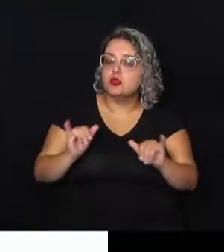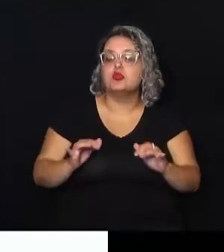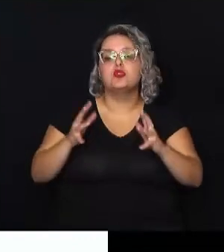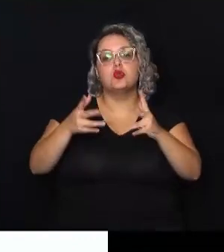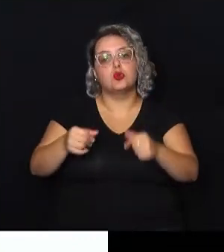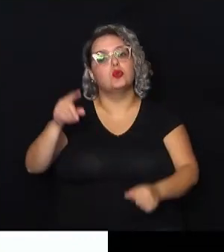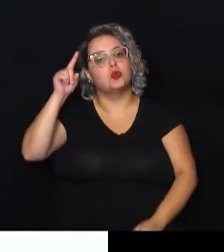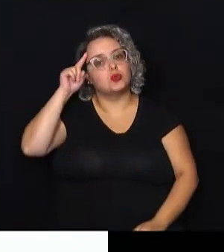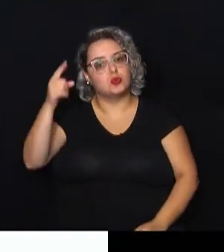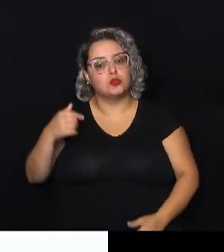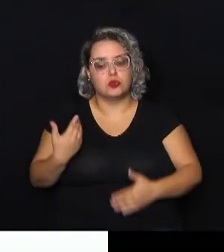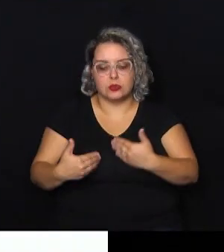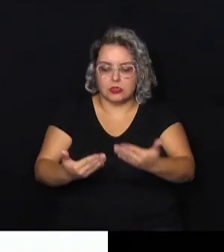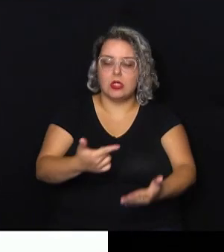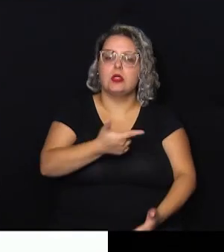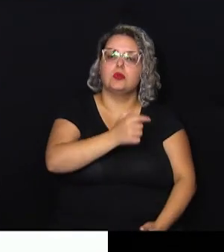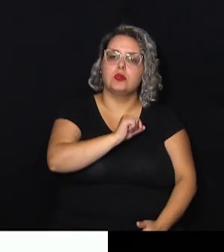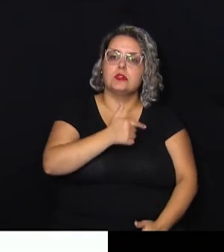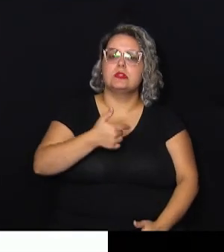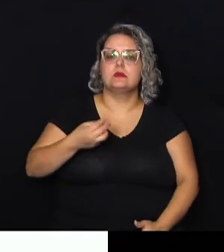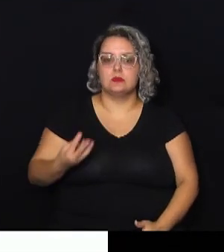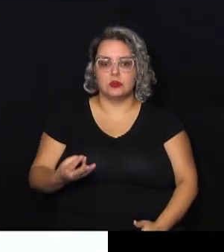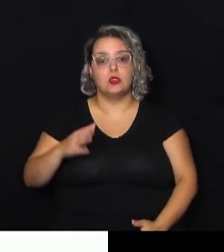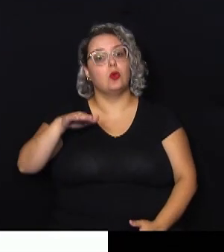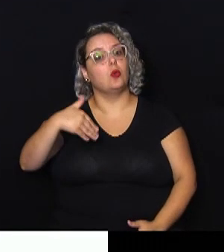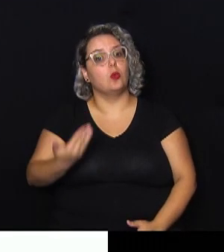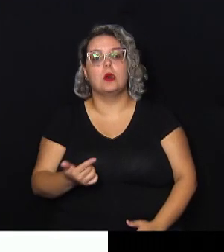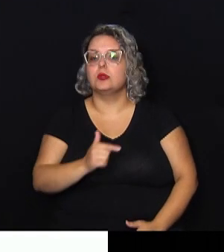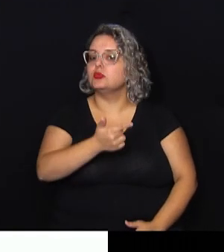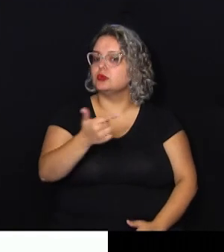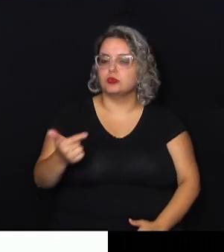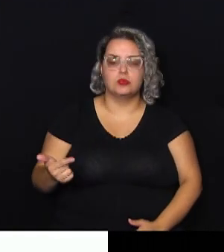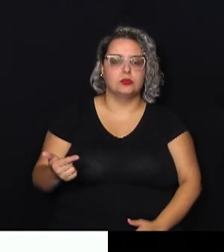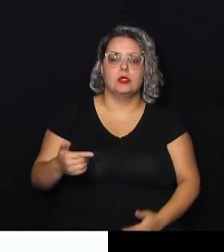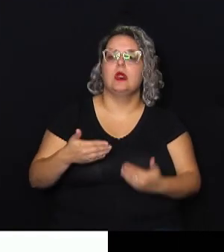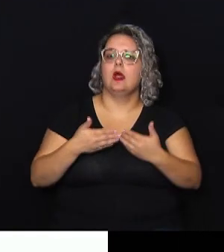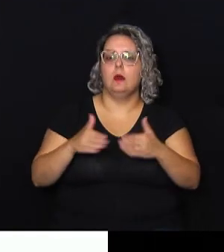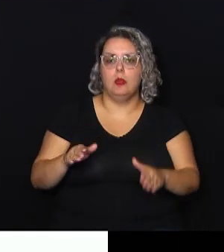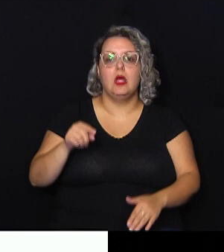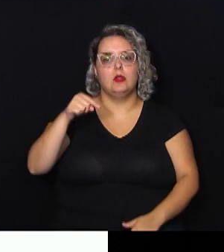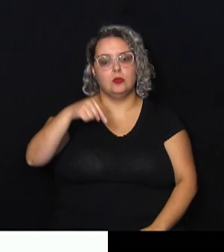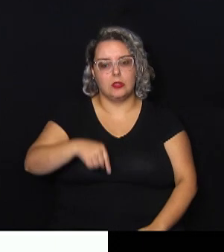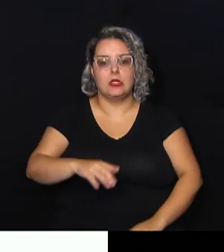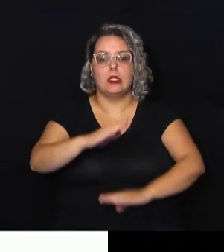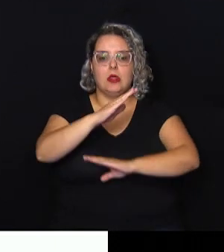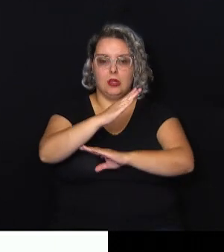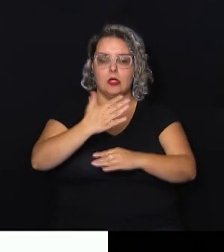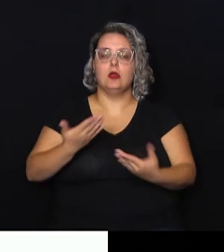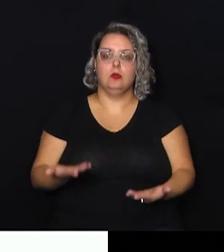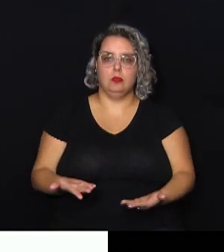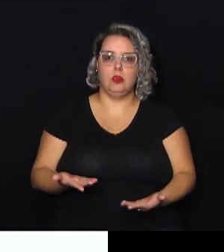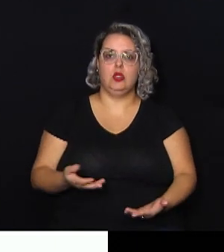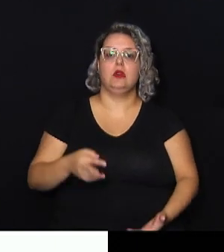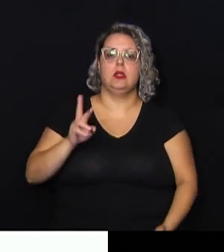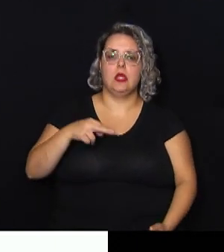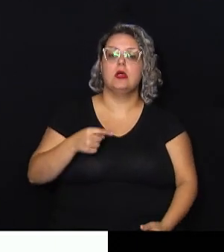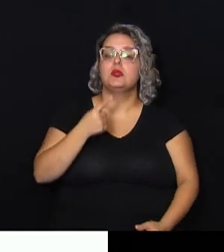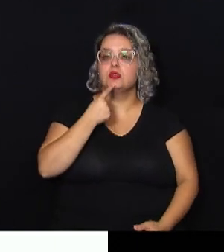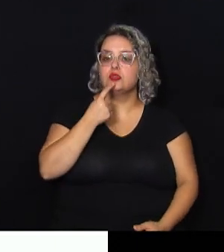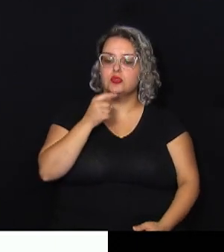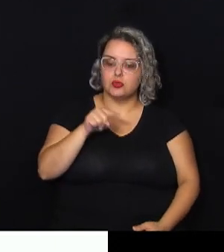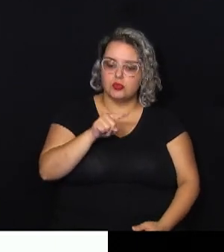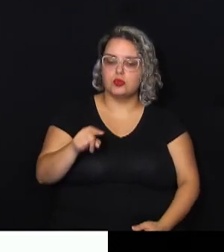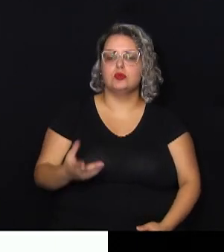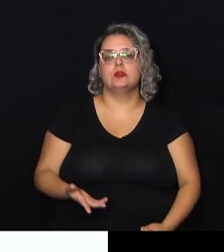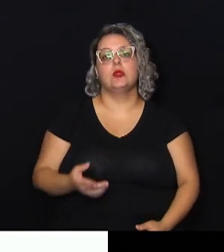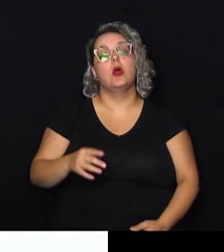datas previstas em 2023, quando não haverá expediente aqui na Câmara Municipal, em virtude dos feriados determinados